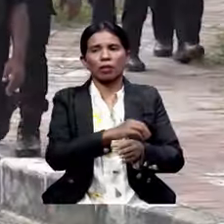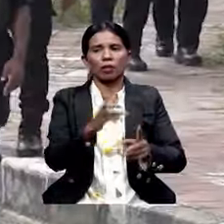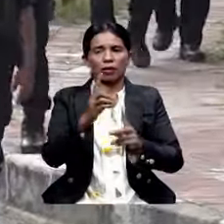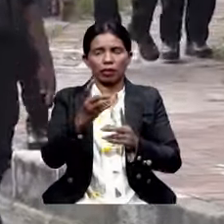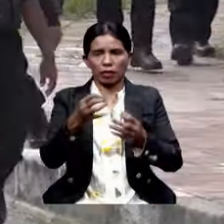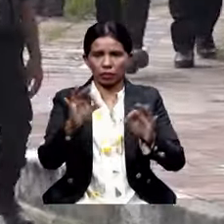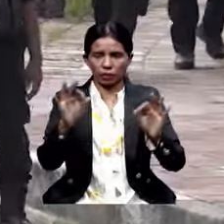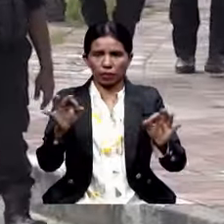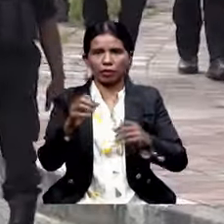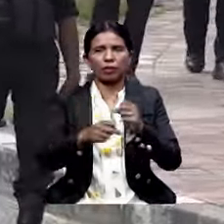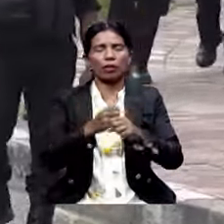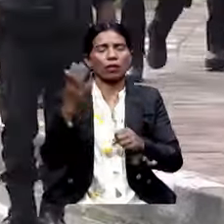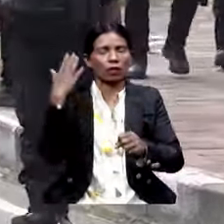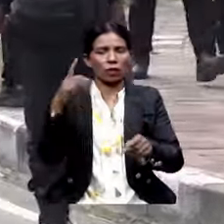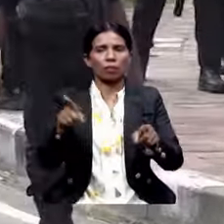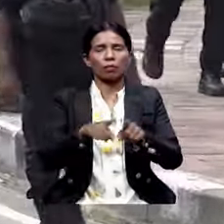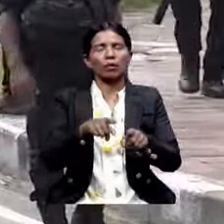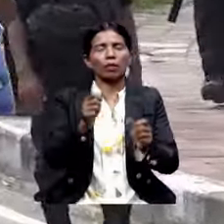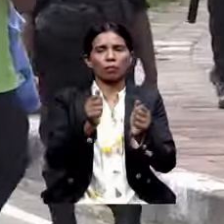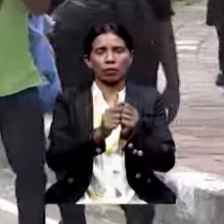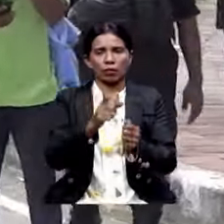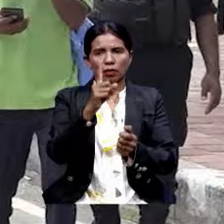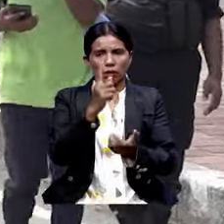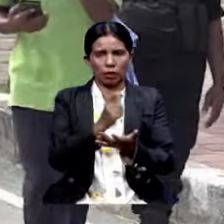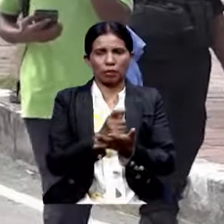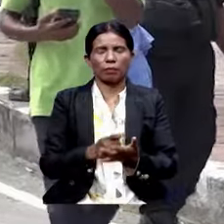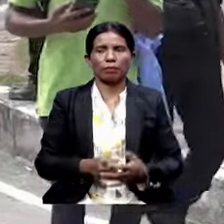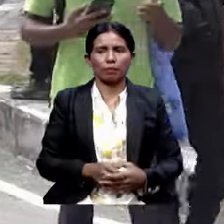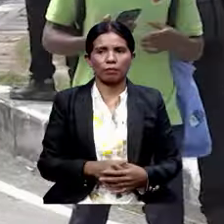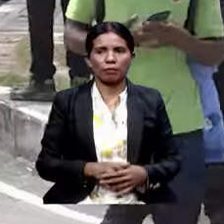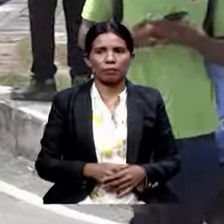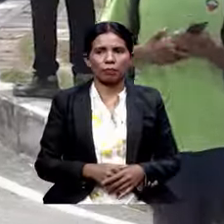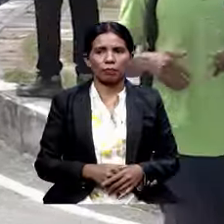dezembro tinang kotuk hamutuk krihung ida resen. Adriano Verdial, Zemiro Santos, ZMN.